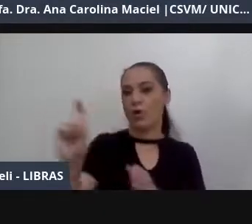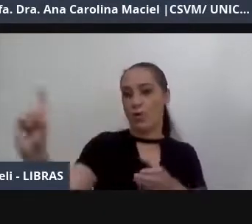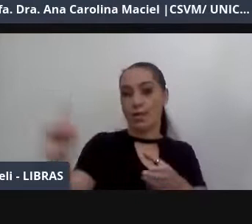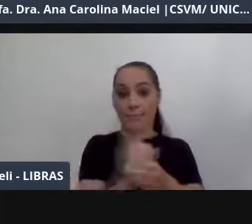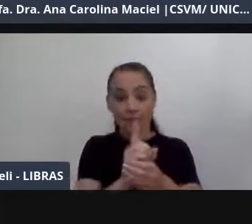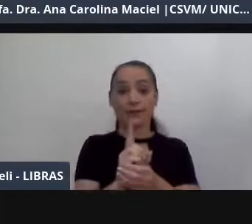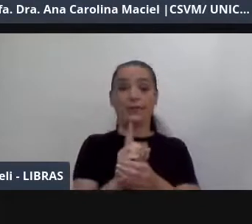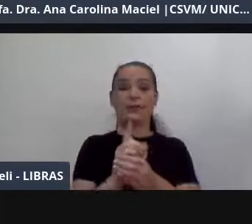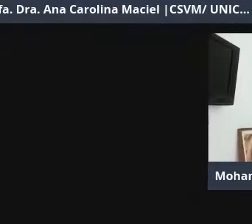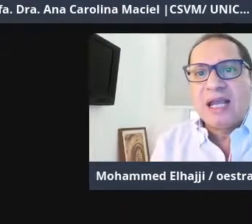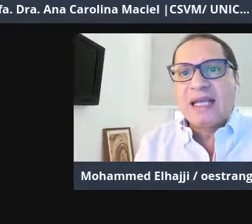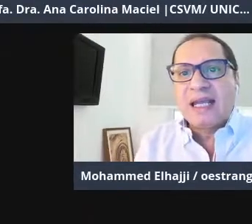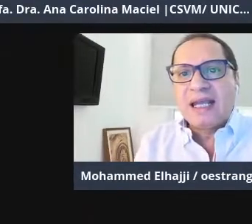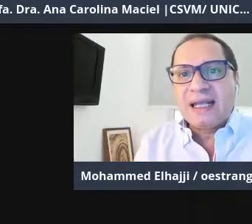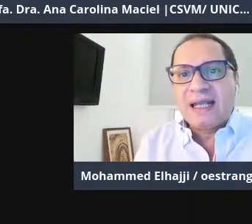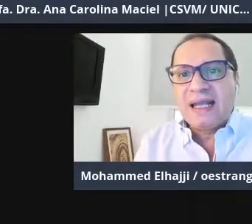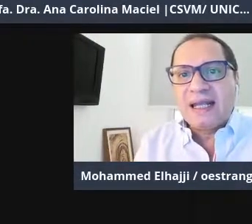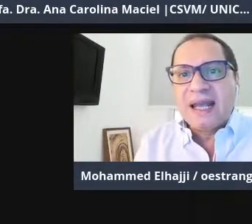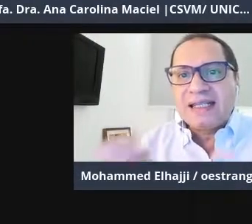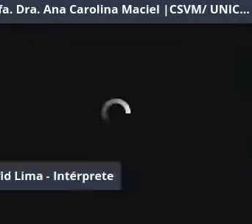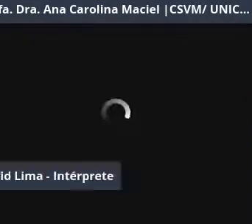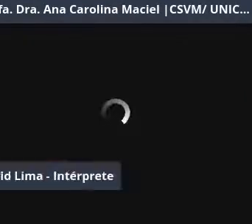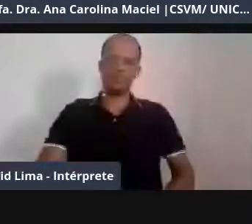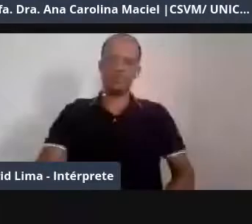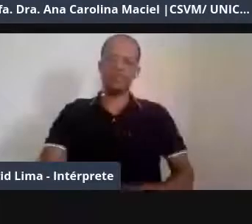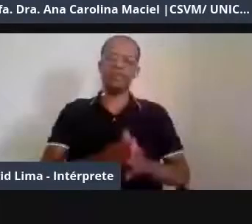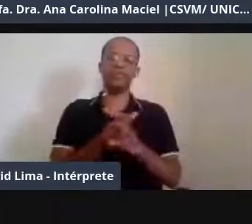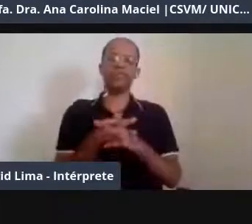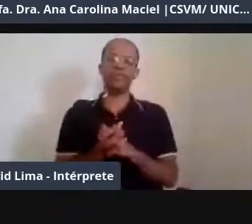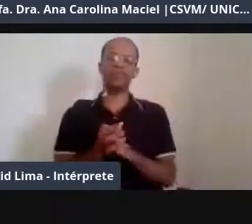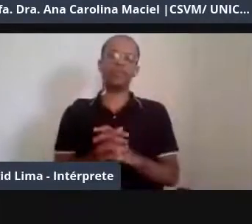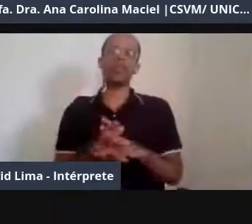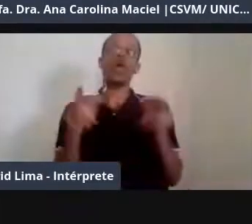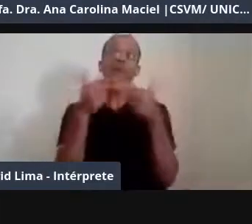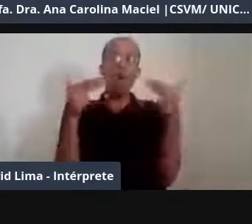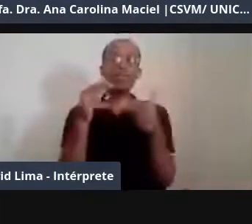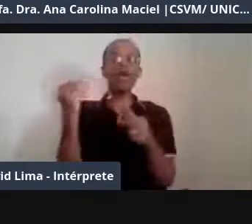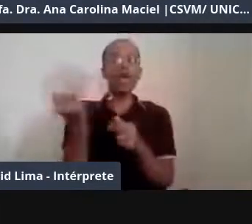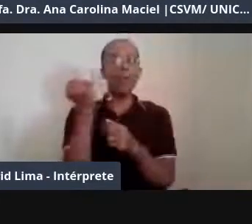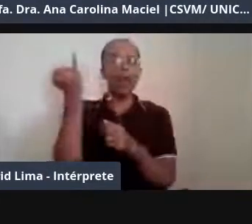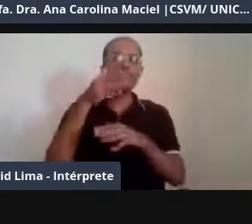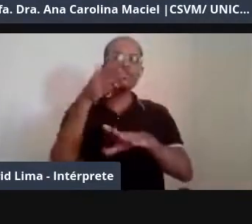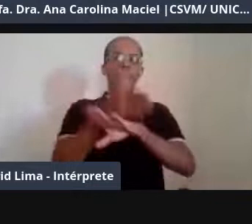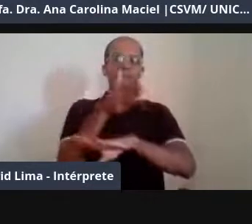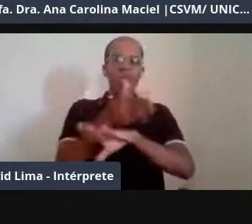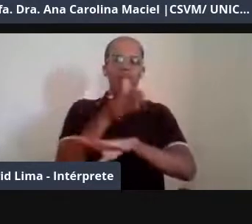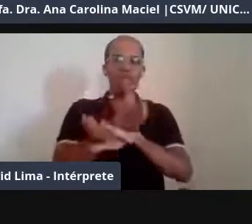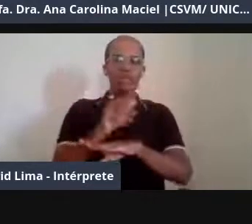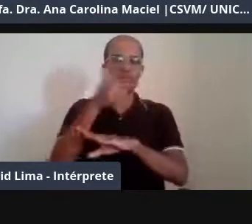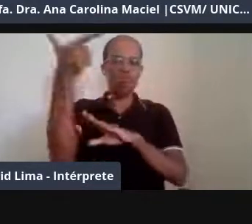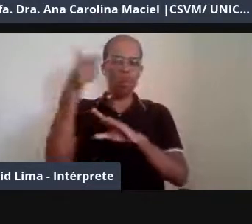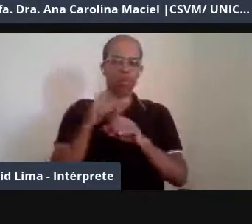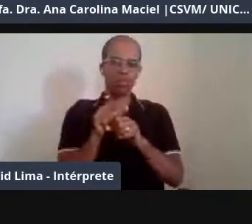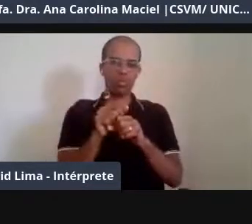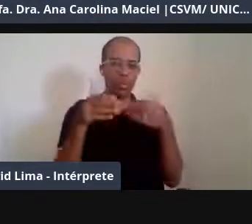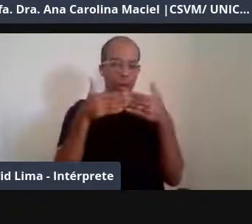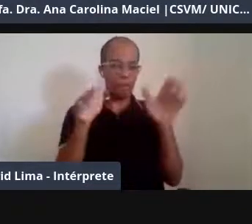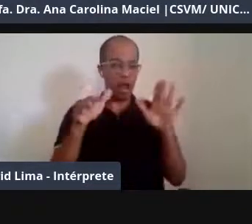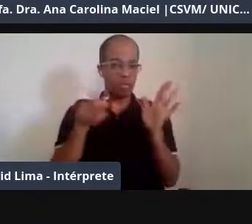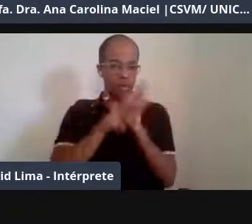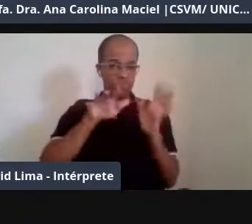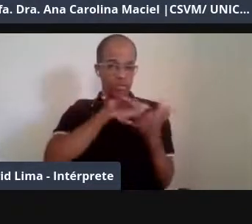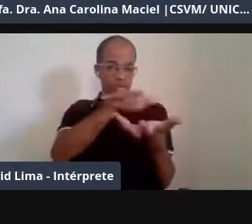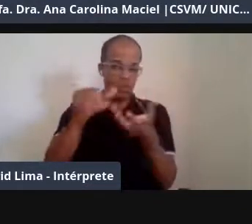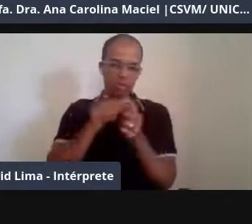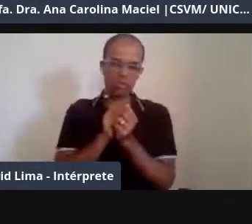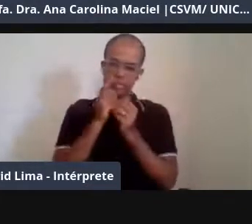parte da sociedade que é sensível a essa presença do outro, que é aberta sobre o mundo.